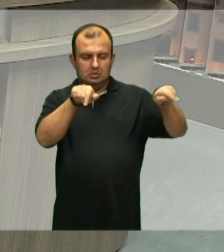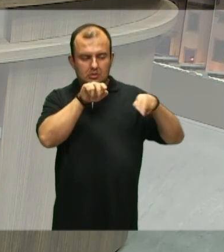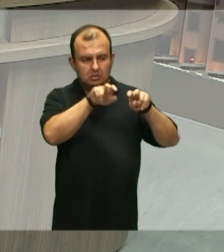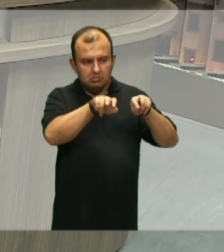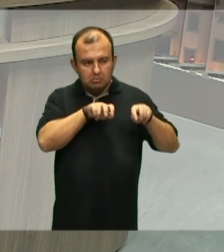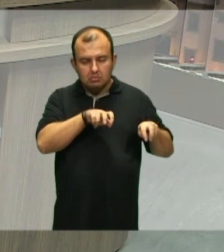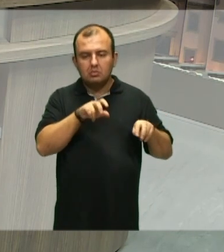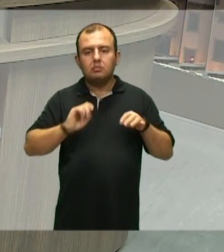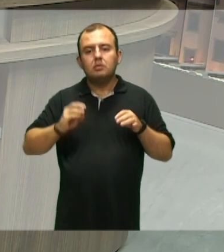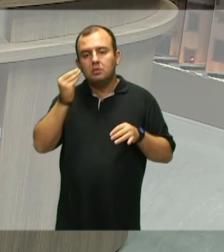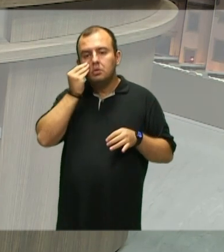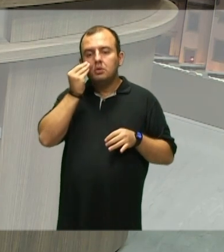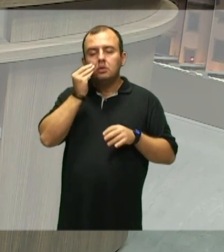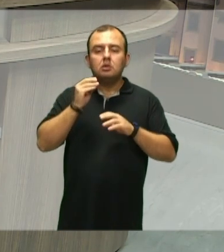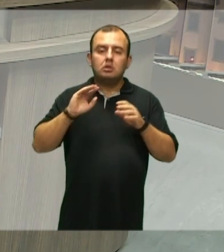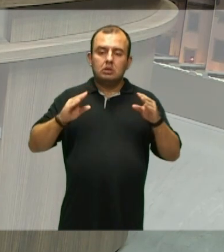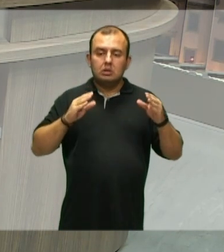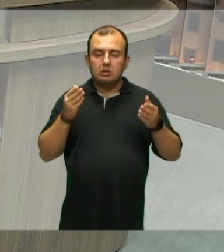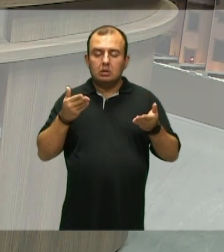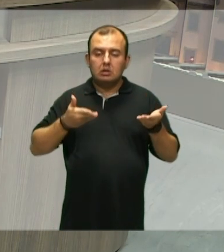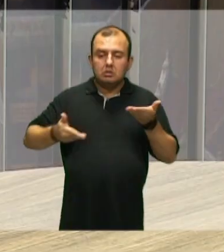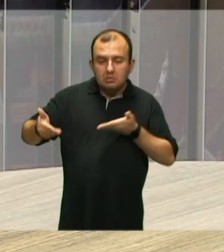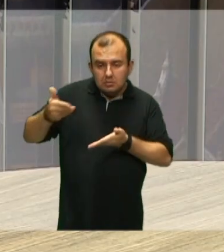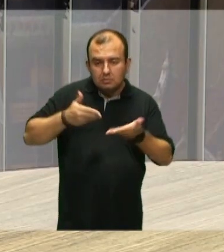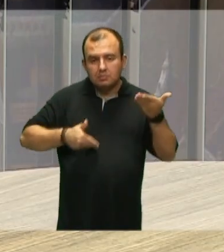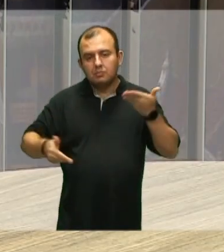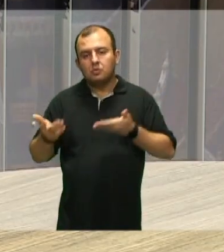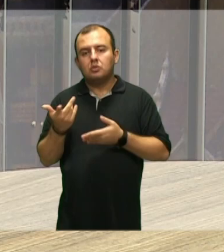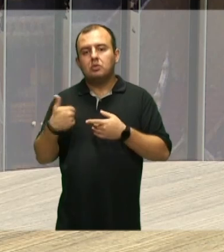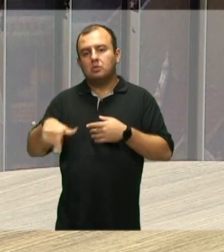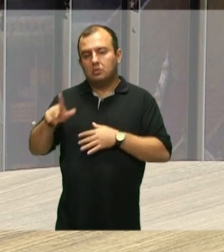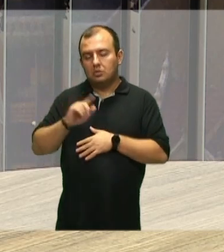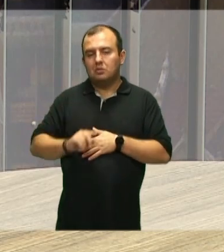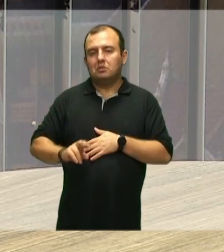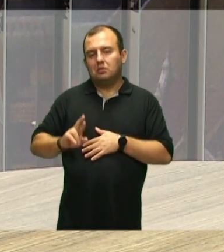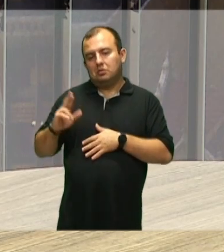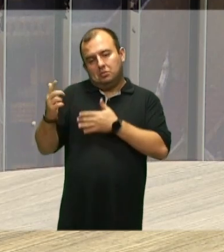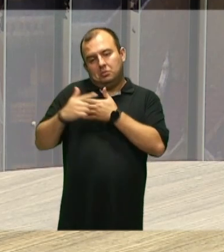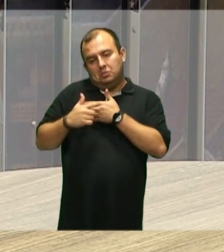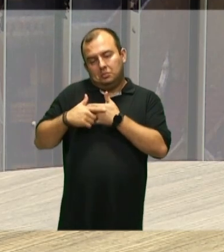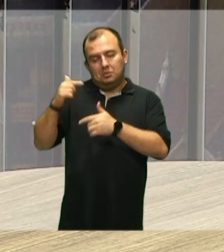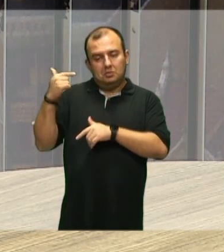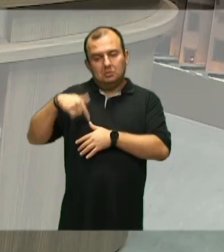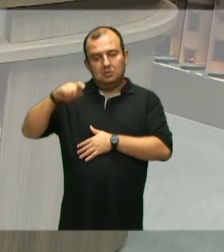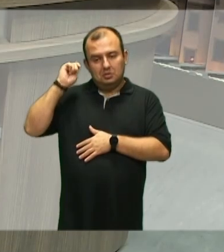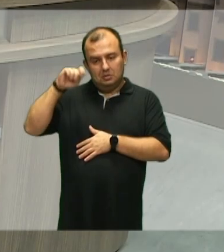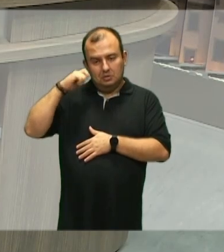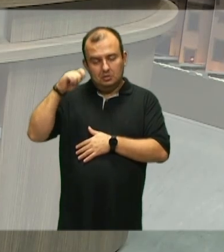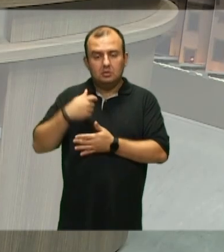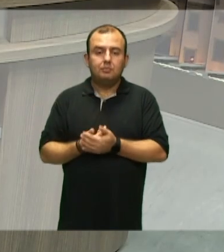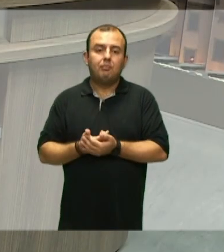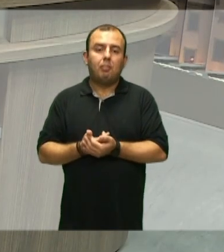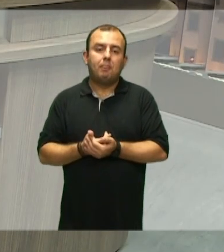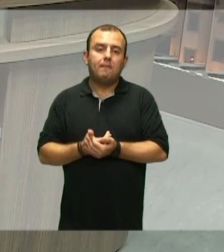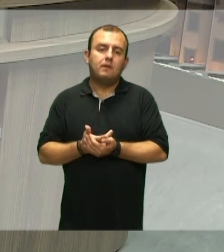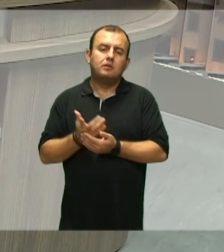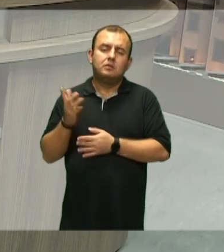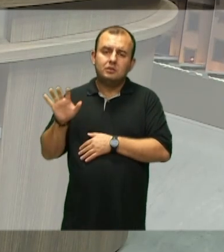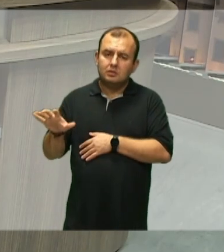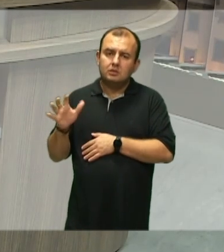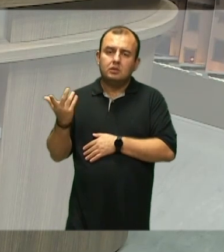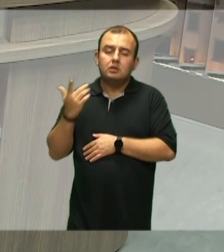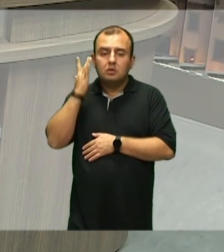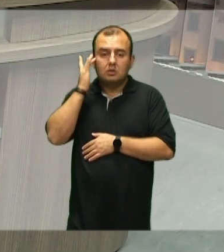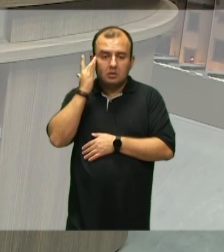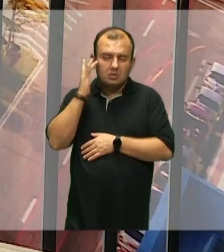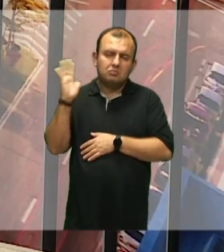a gente tenta ter essa flexibilidade porque faz parte do nosso ofício, né? Também, afinal de contas. Mas, assim, eu acho que há